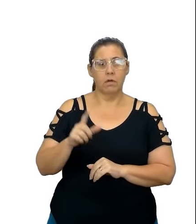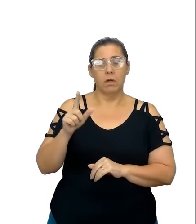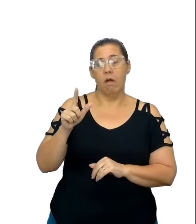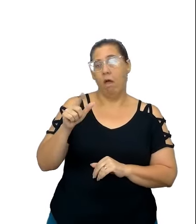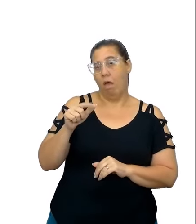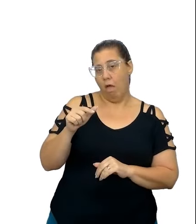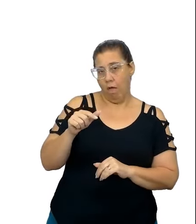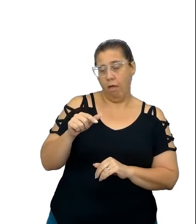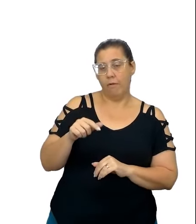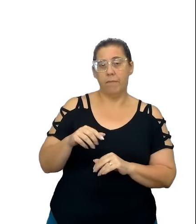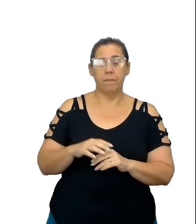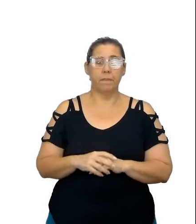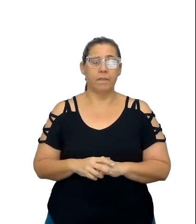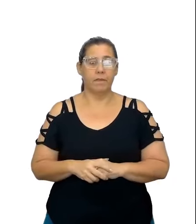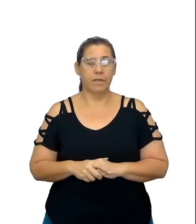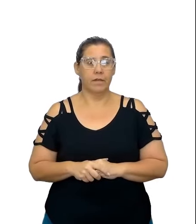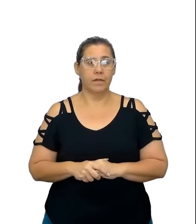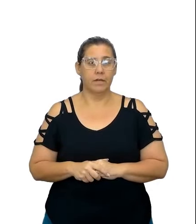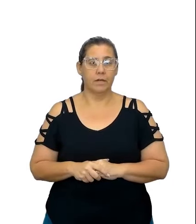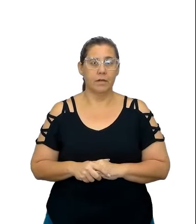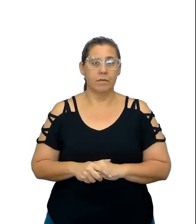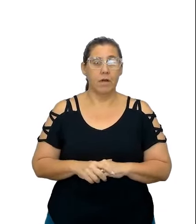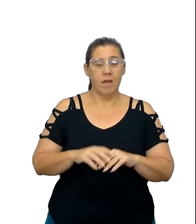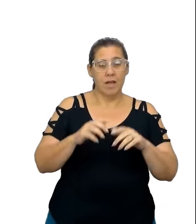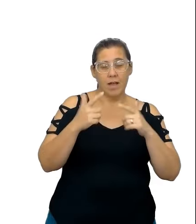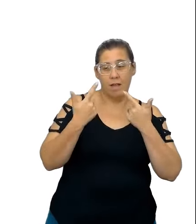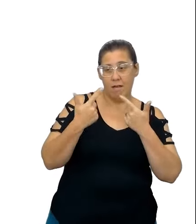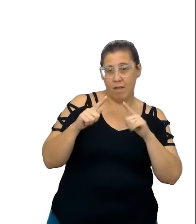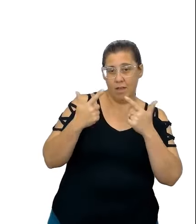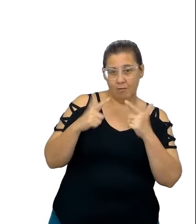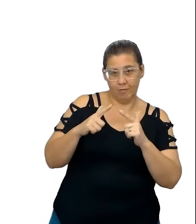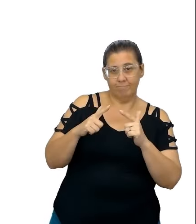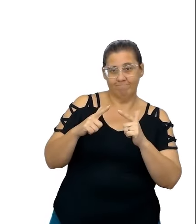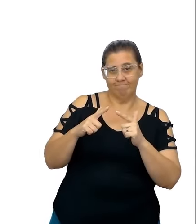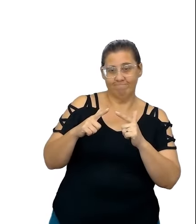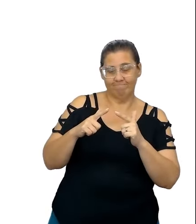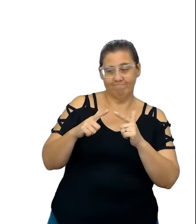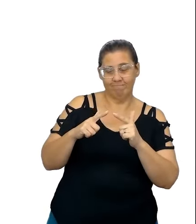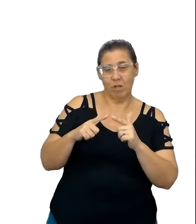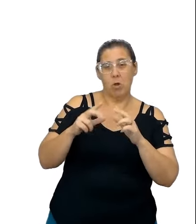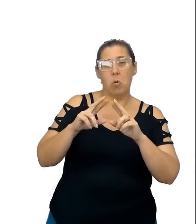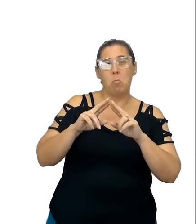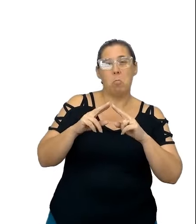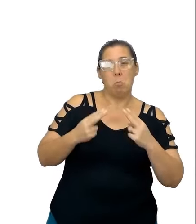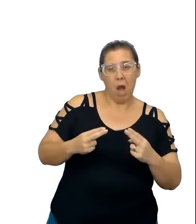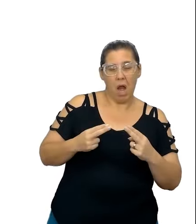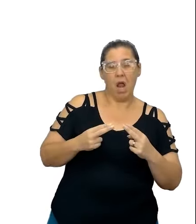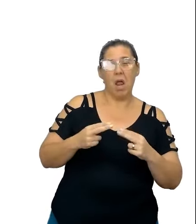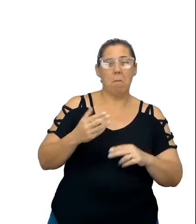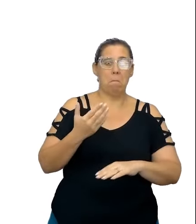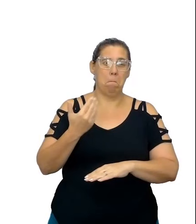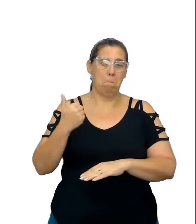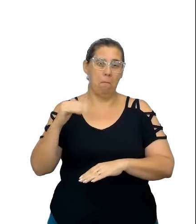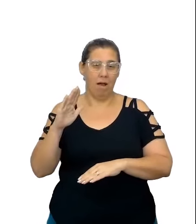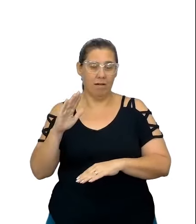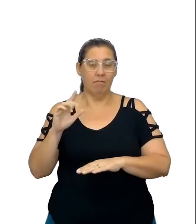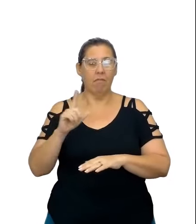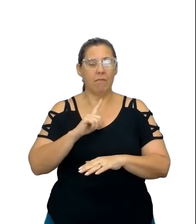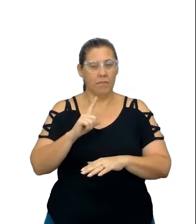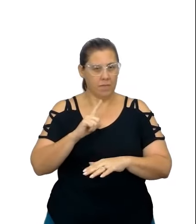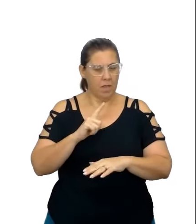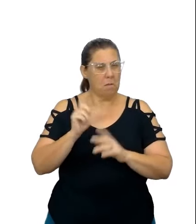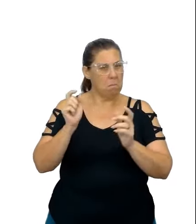é, na verdade, rindo castiga-se mais. E aí surge a questão: